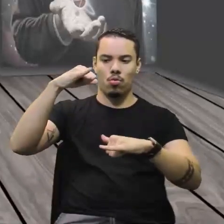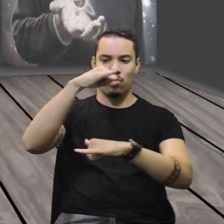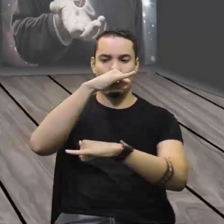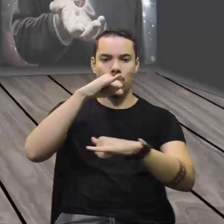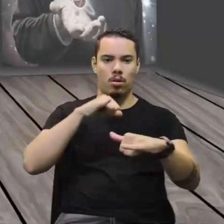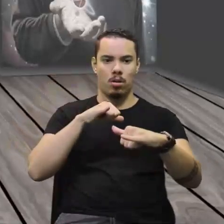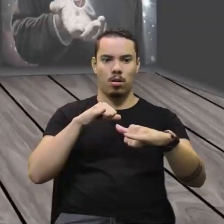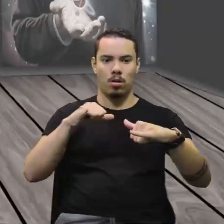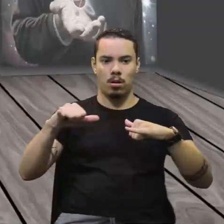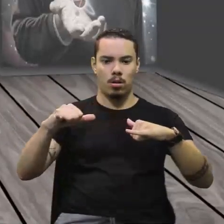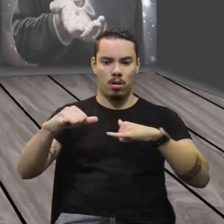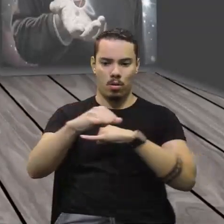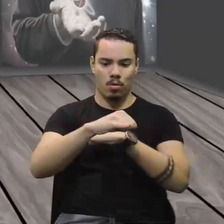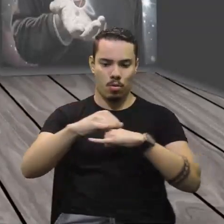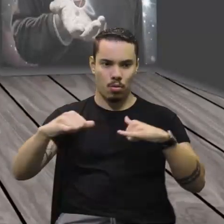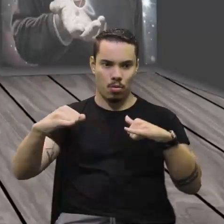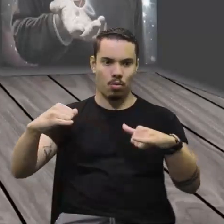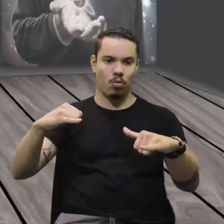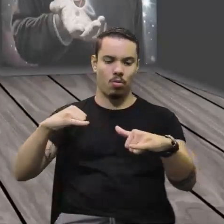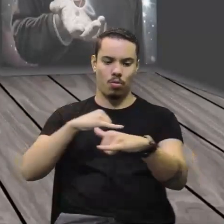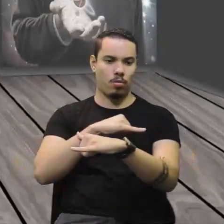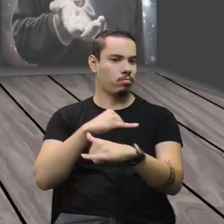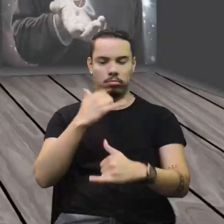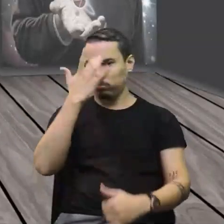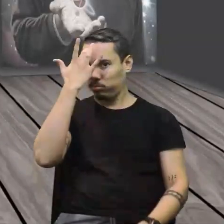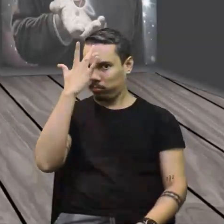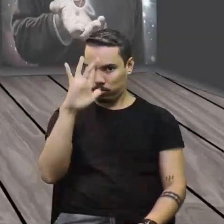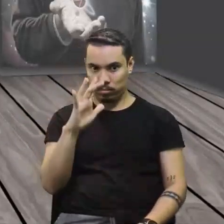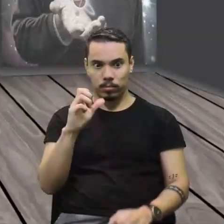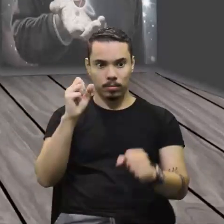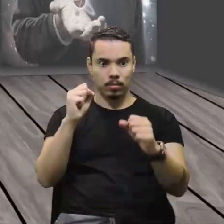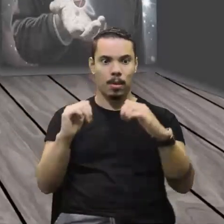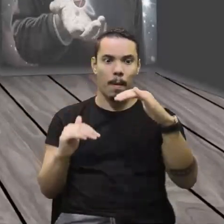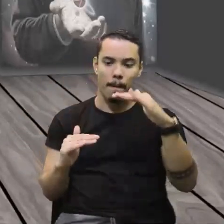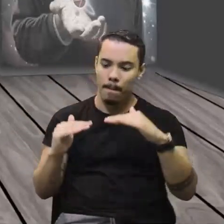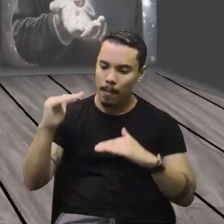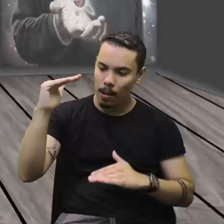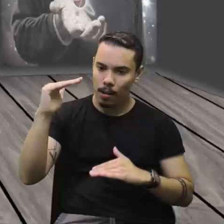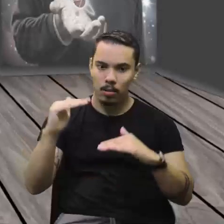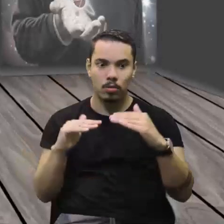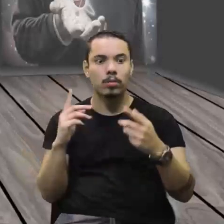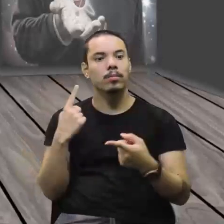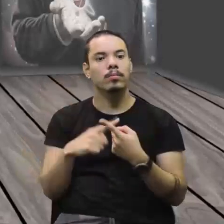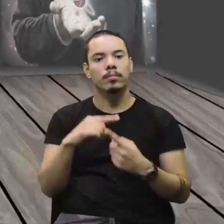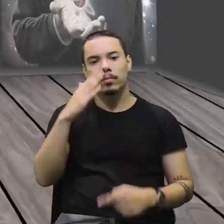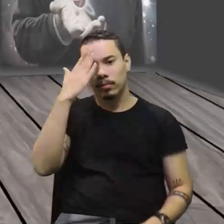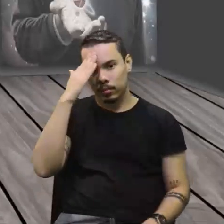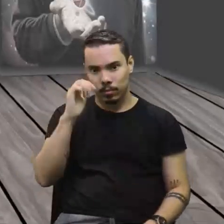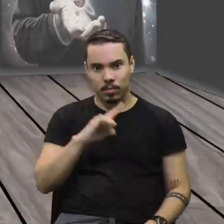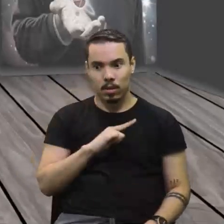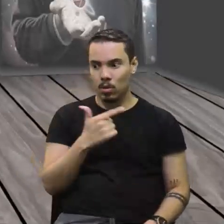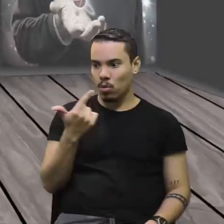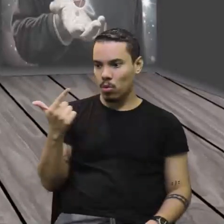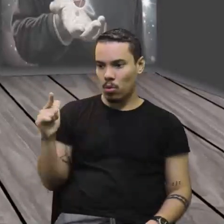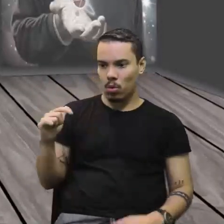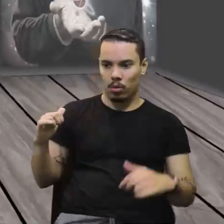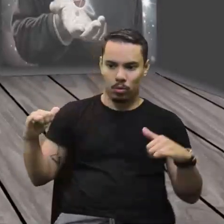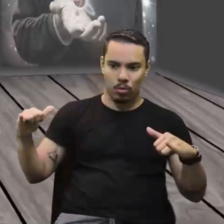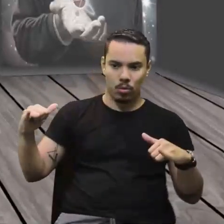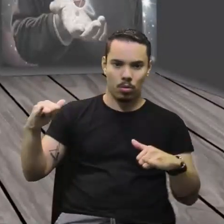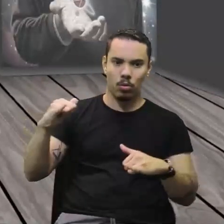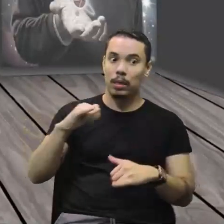outro. Ele vai dizer, voe a tantos mil pés, ou se não abaixo, porque ele sabe que outro está na mesma... Vai dar prioridade para outro, mas aí não